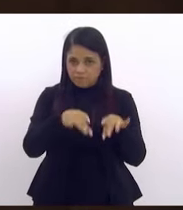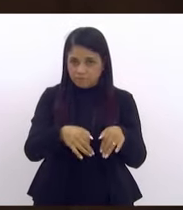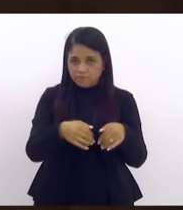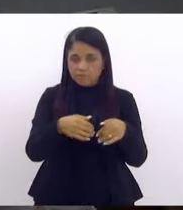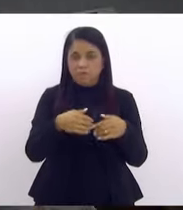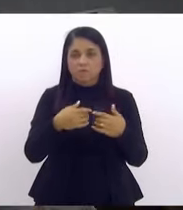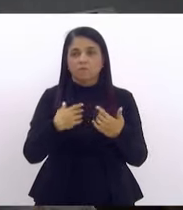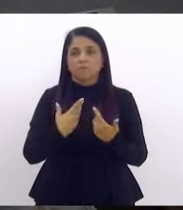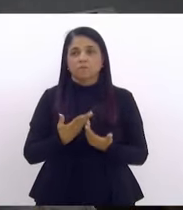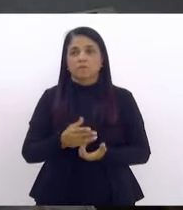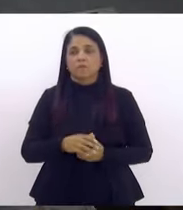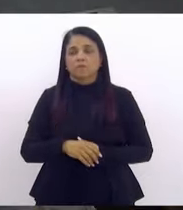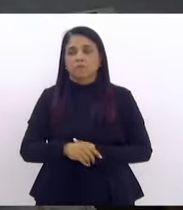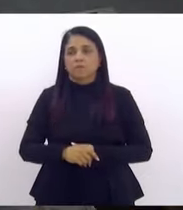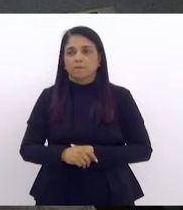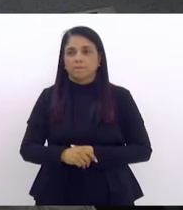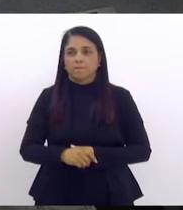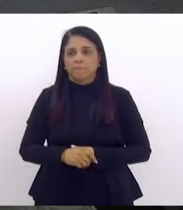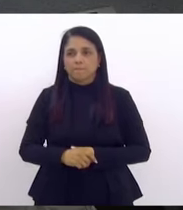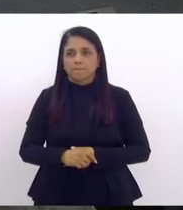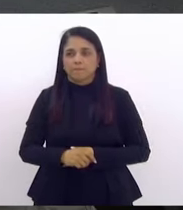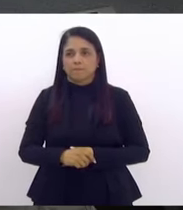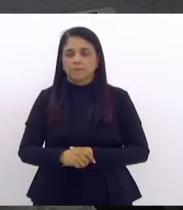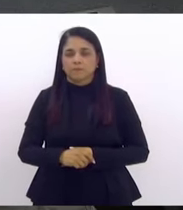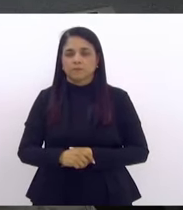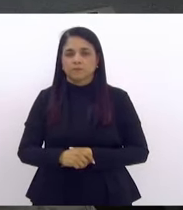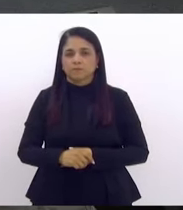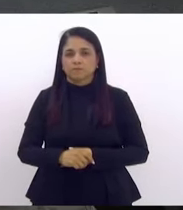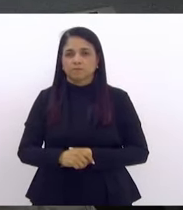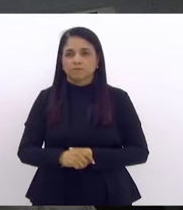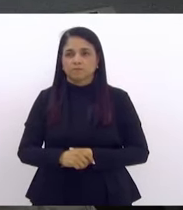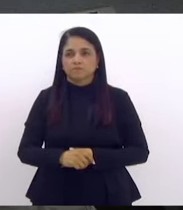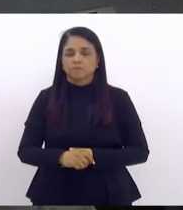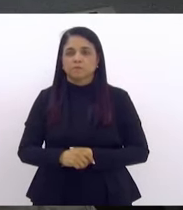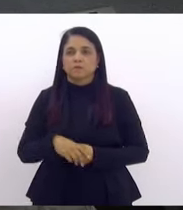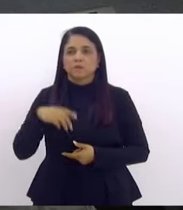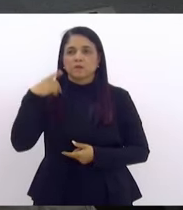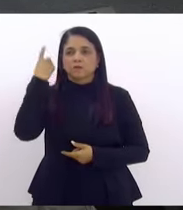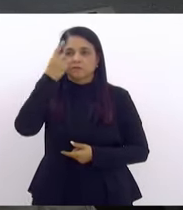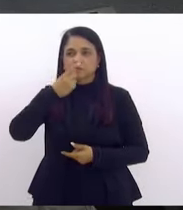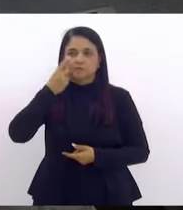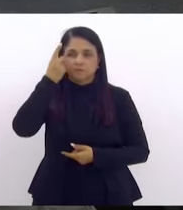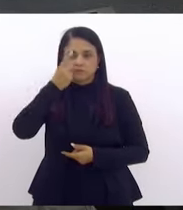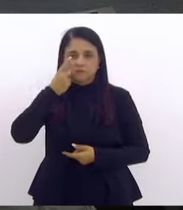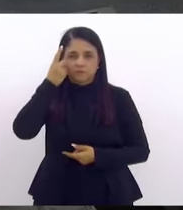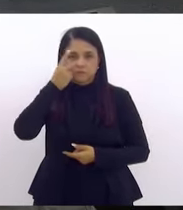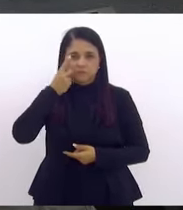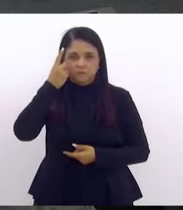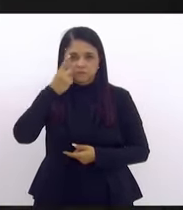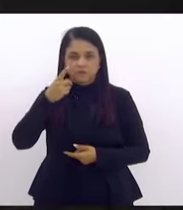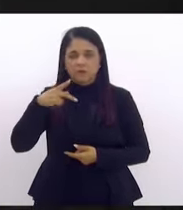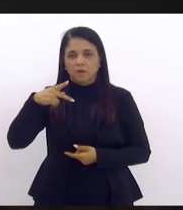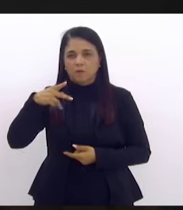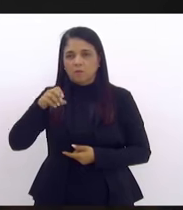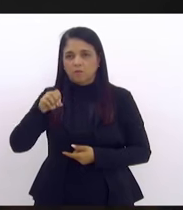parecer original. Perfeito. Presidência defere o pedido de Vossa Excelência. Deputado